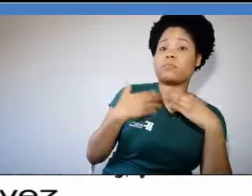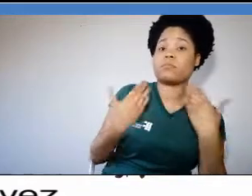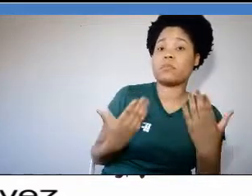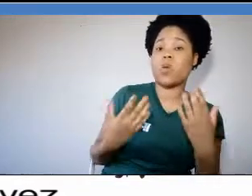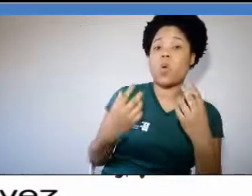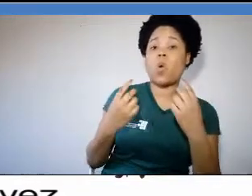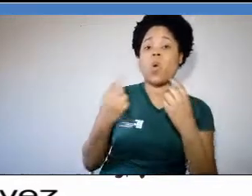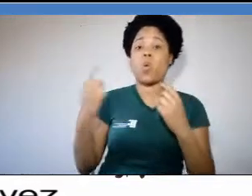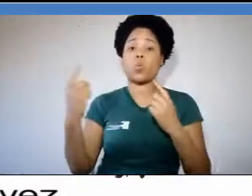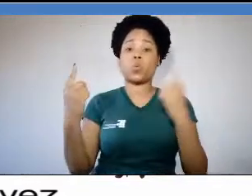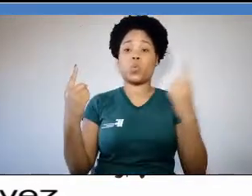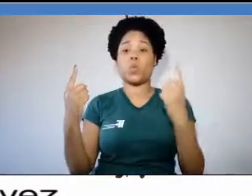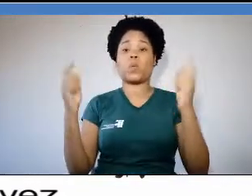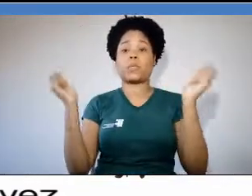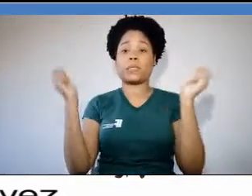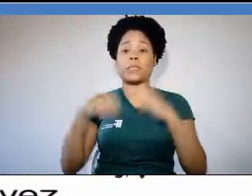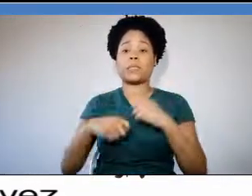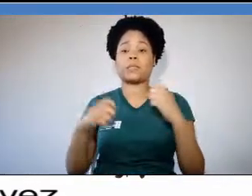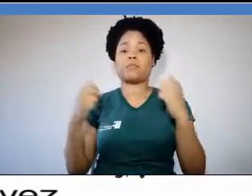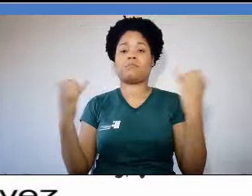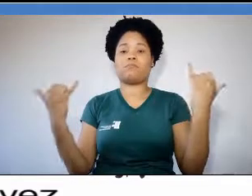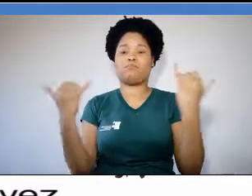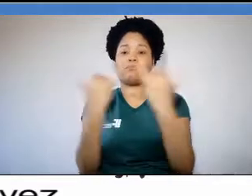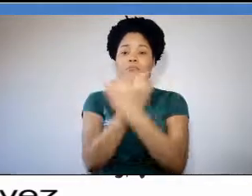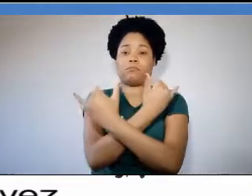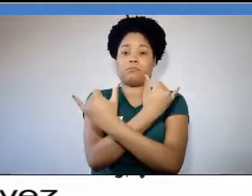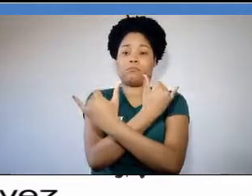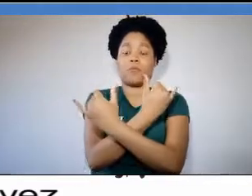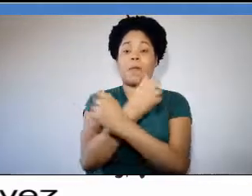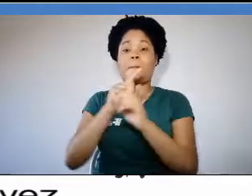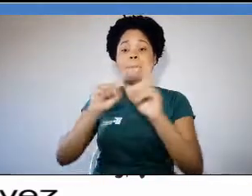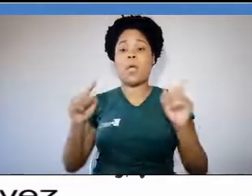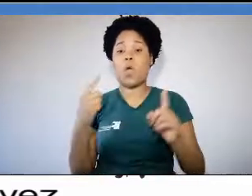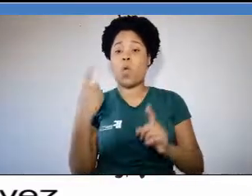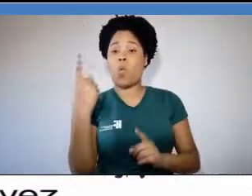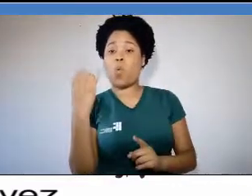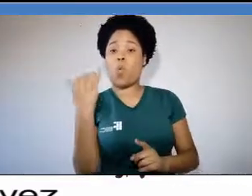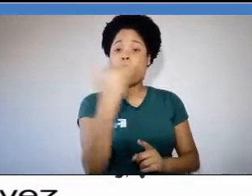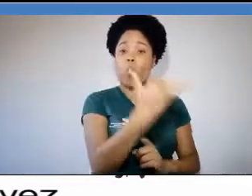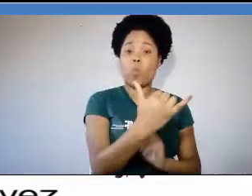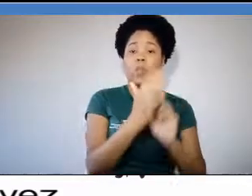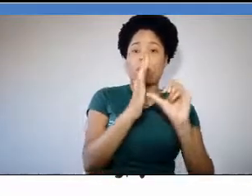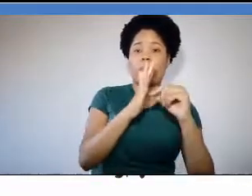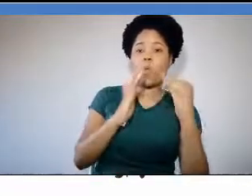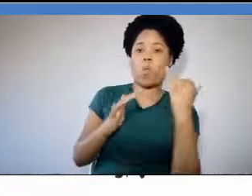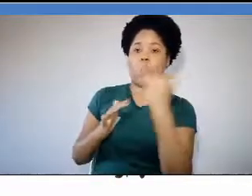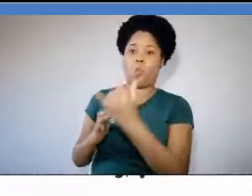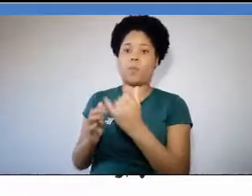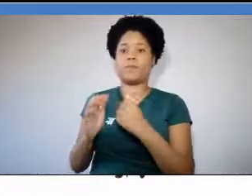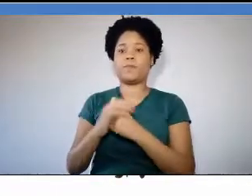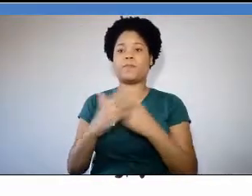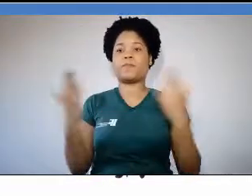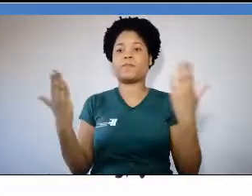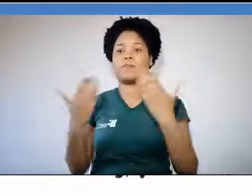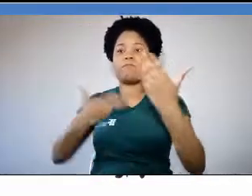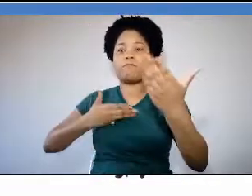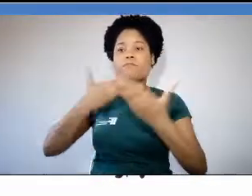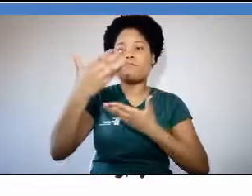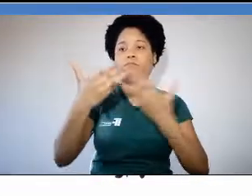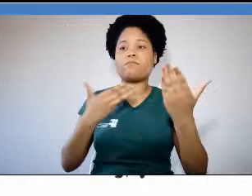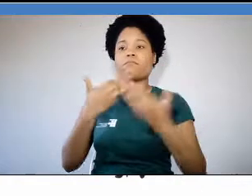Então, os 2 podem transmitir dados, porém um de cada vez. E o modo